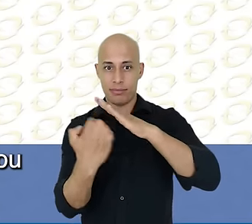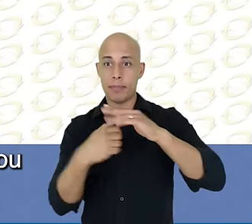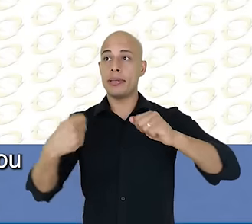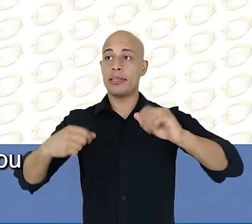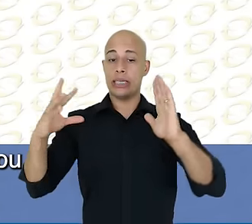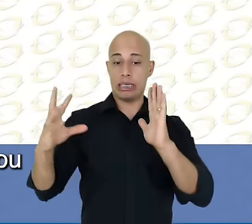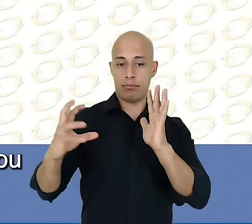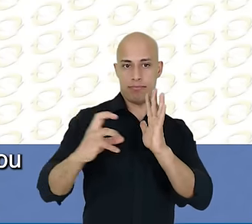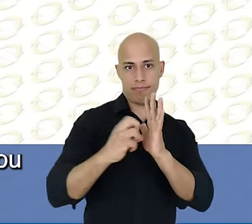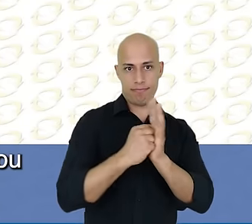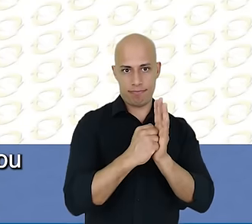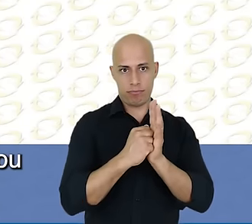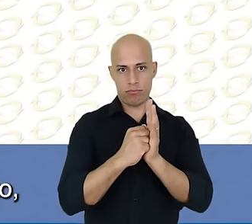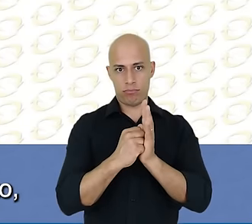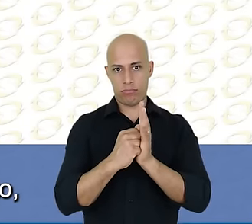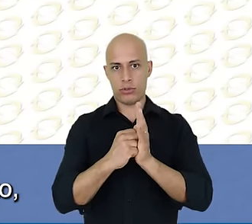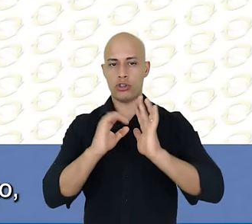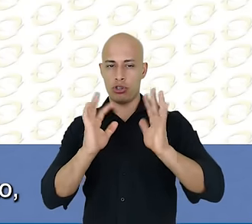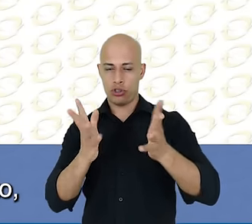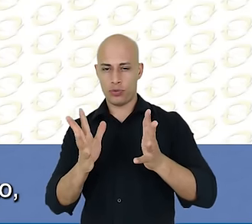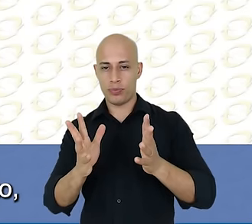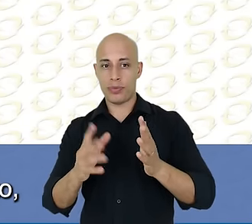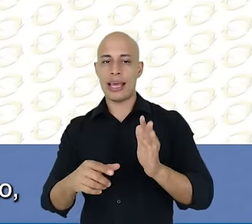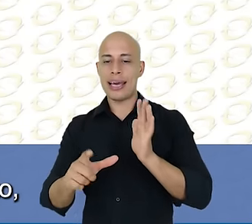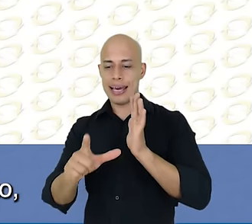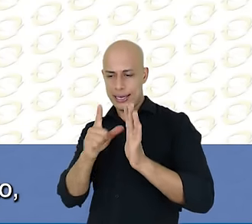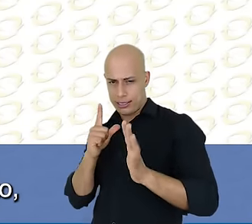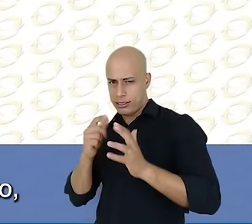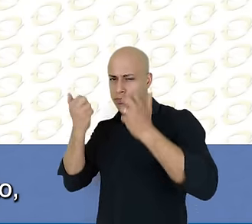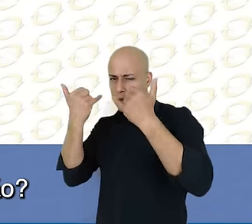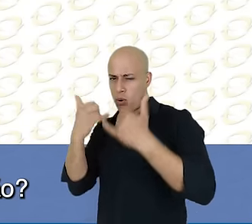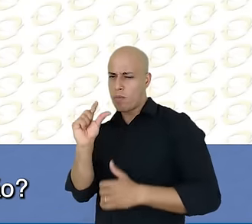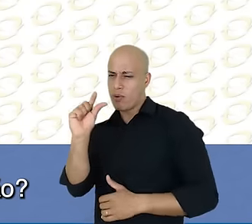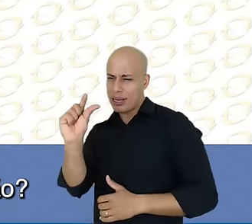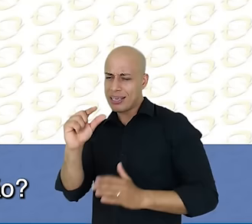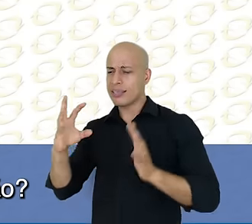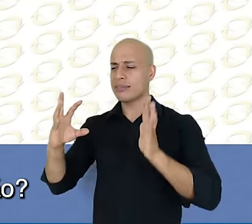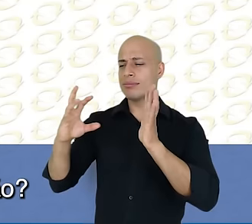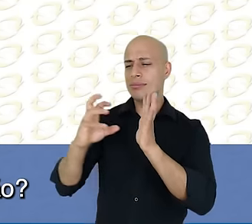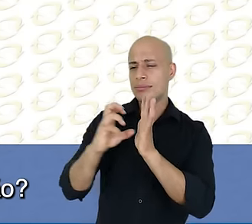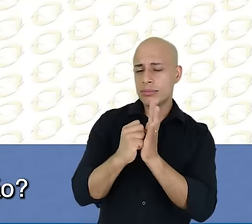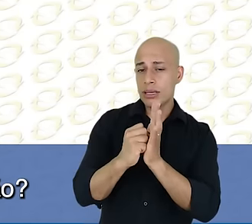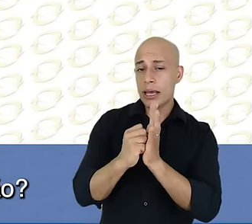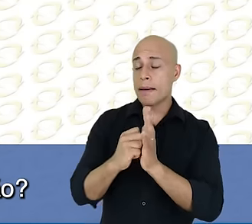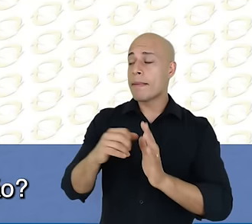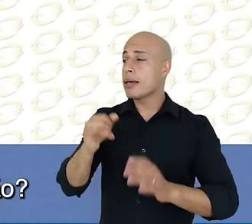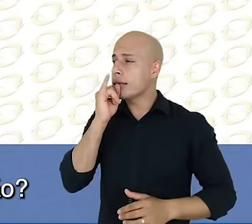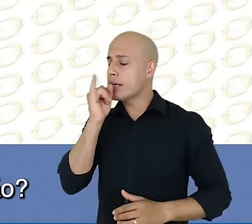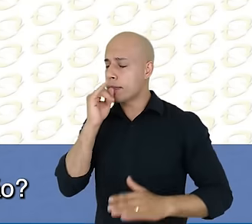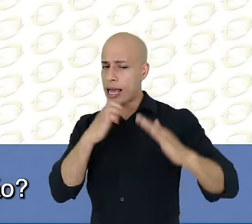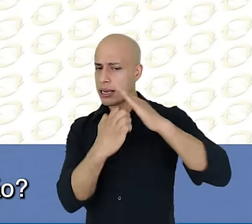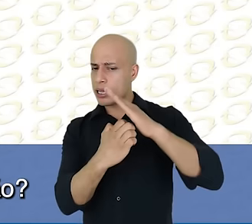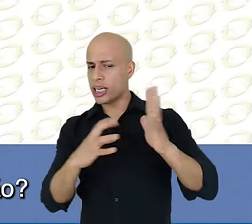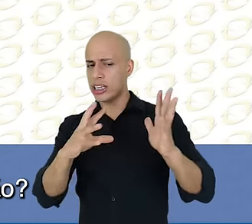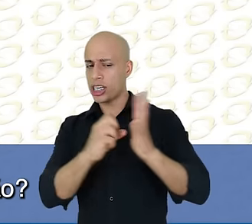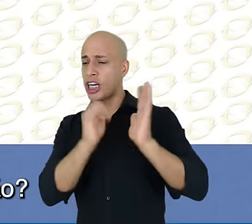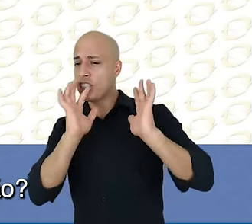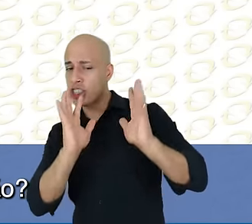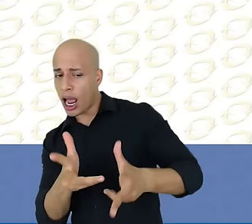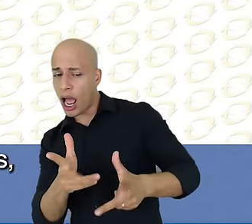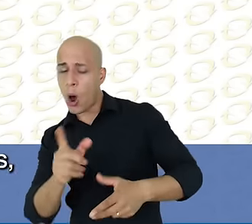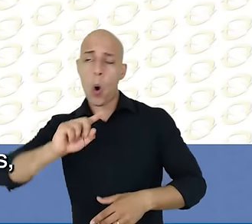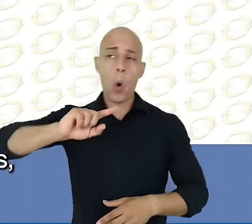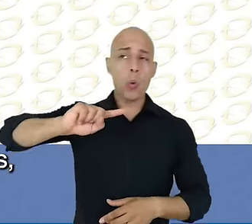nem falando um pouquinho mais a gente falou sobre o credenciamento Mas como que eu consigo saber se a empresa tá credenciada ou